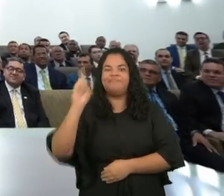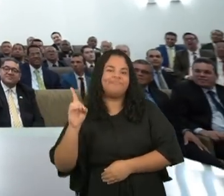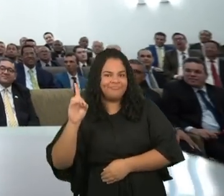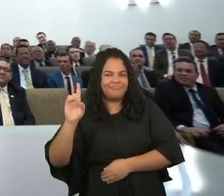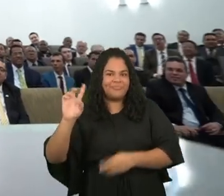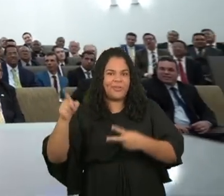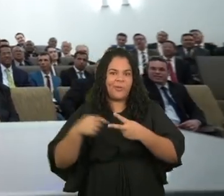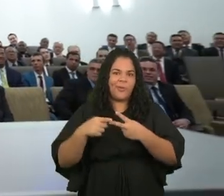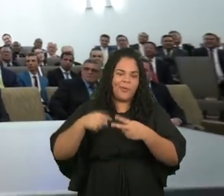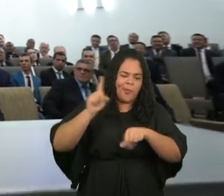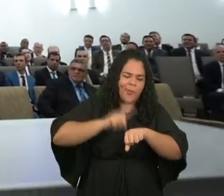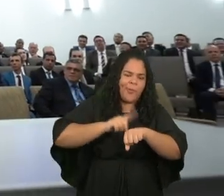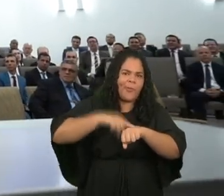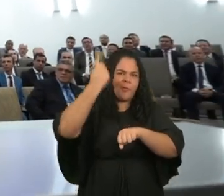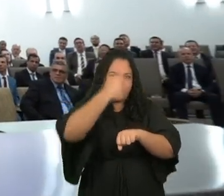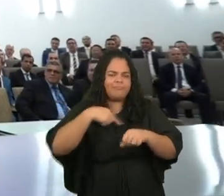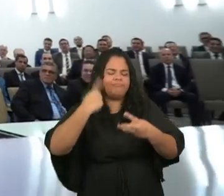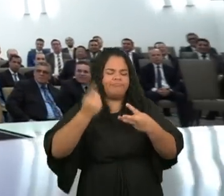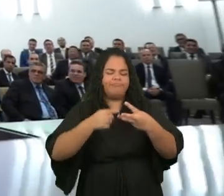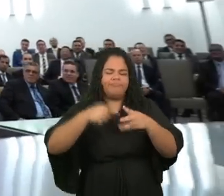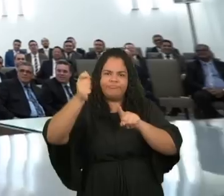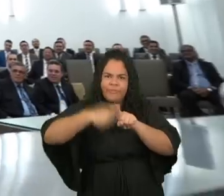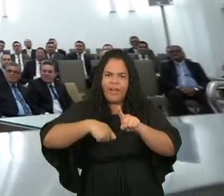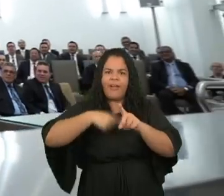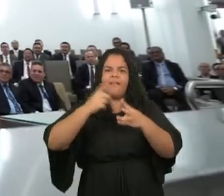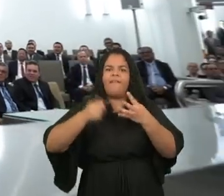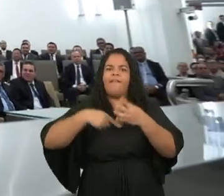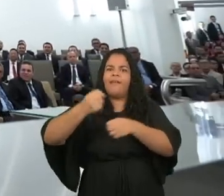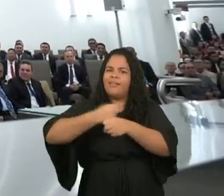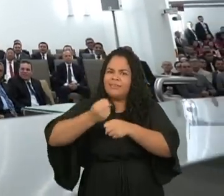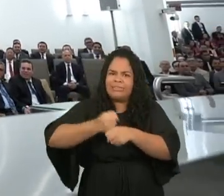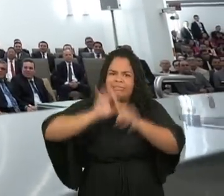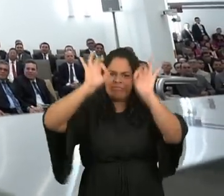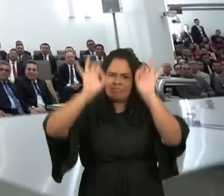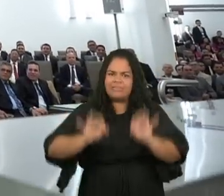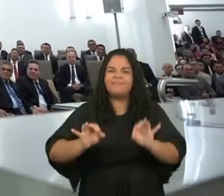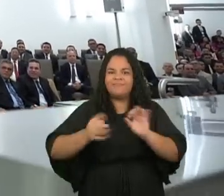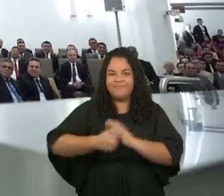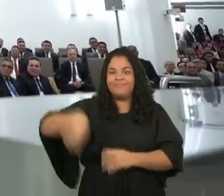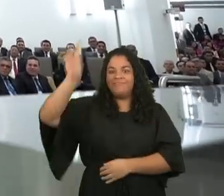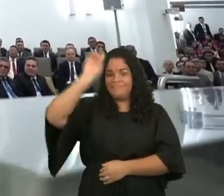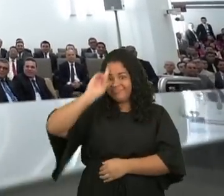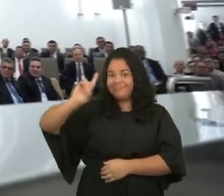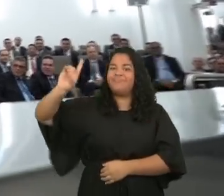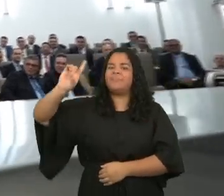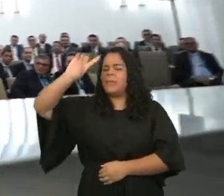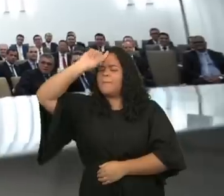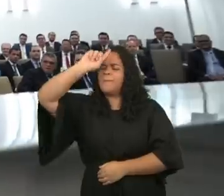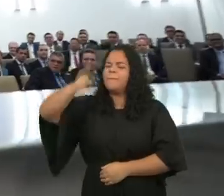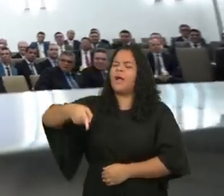ano. Deus vai dizer para o anjo: anjo, toca a trombeta. Aí, tu, tu, tu, tu, tu.